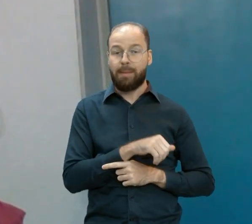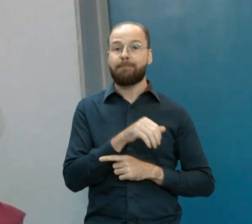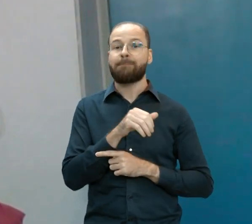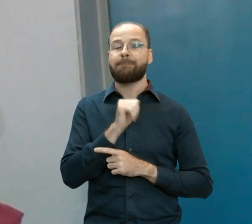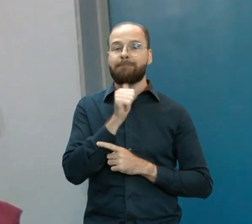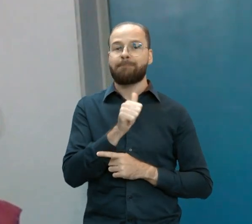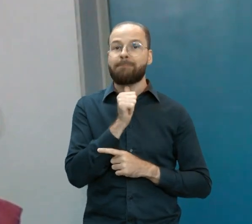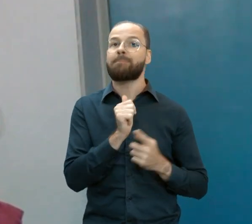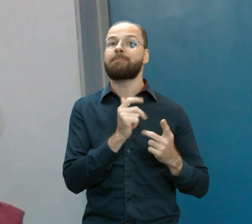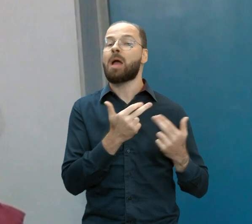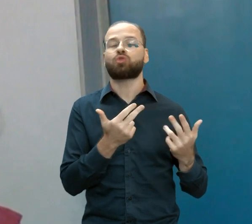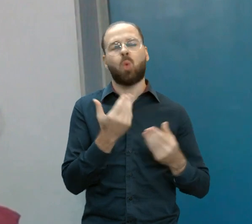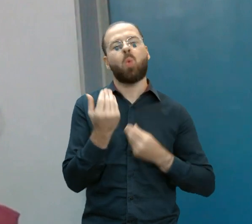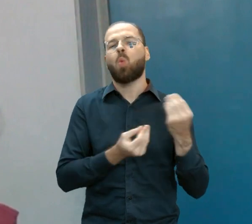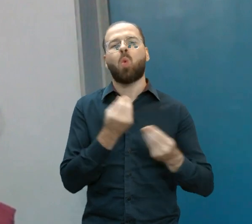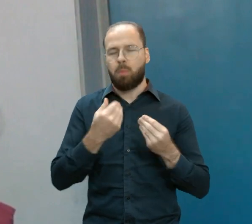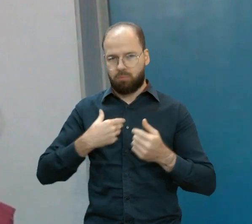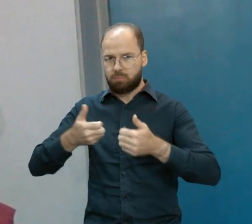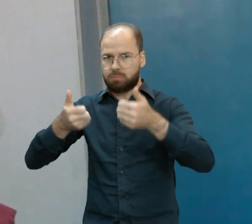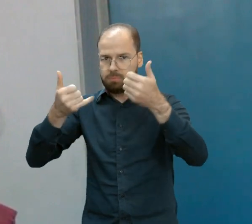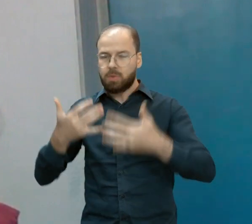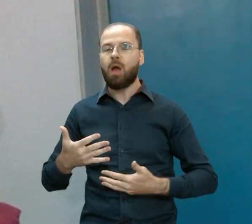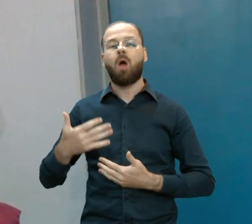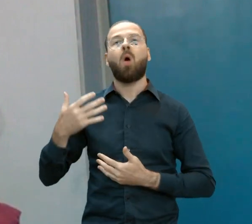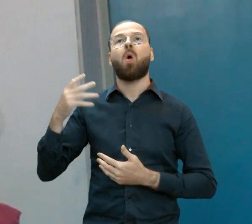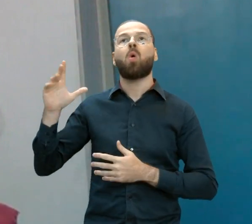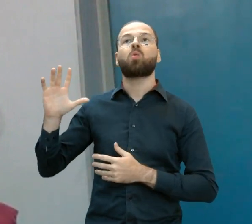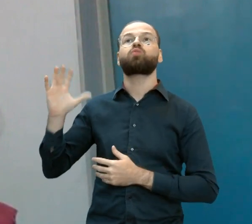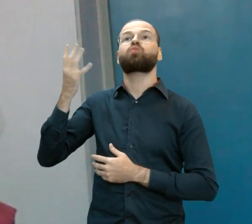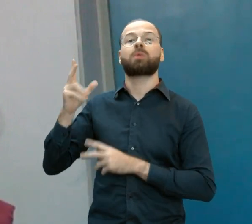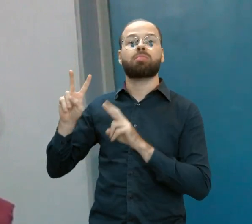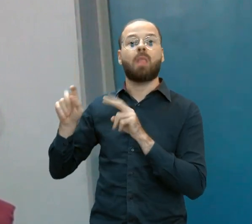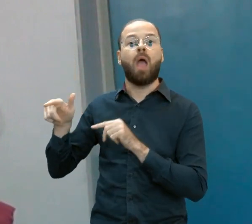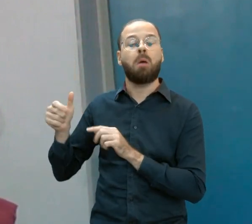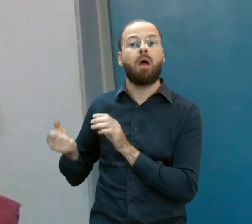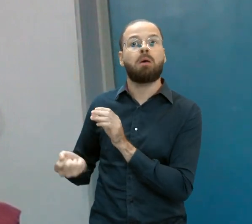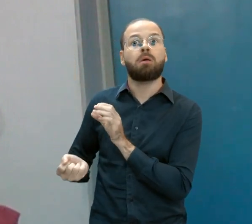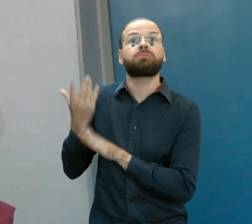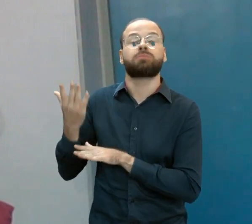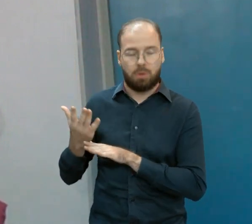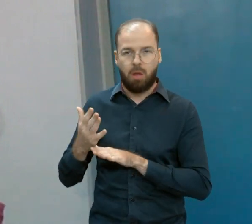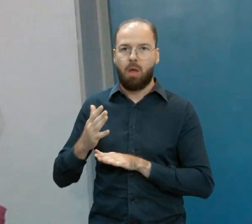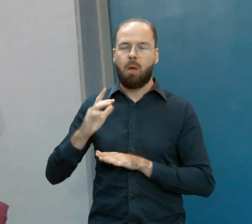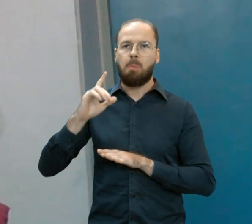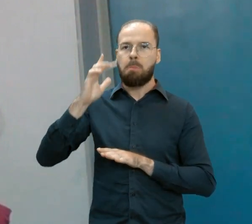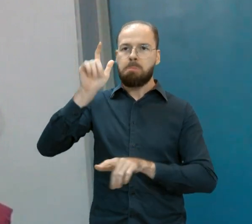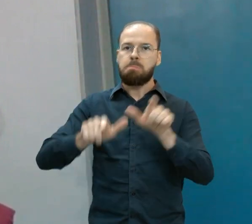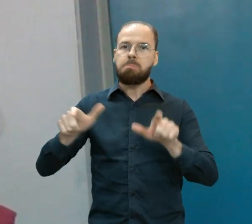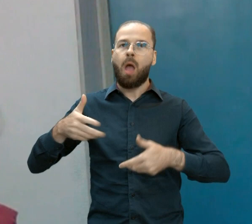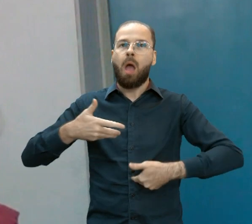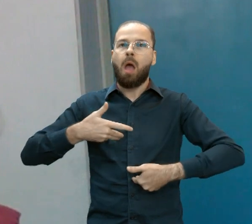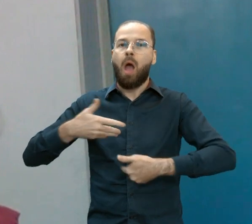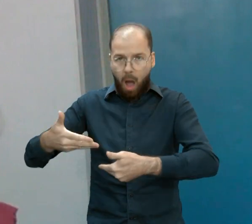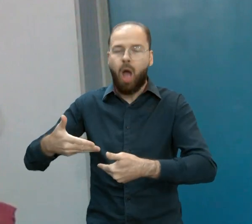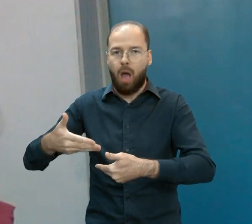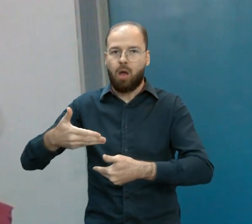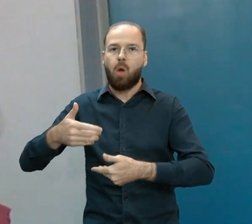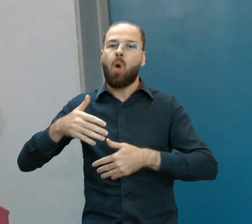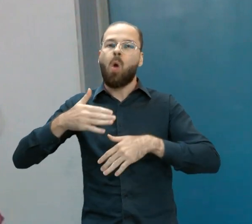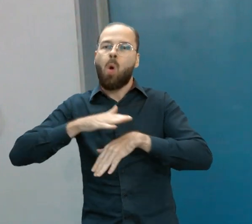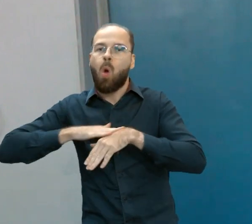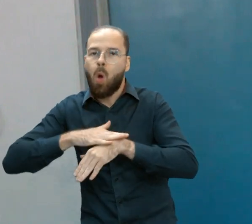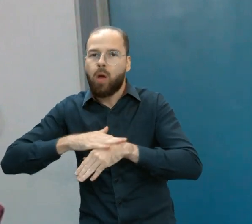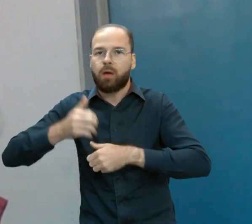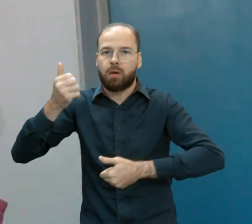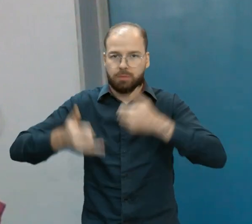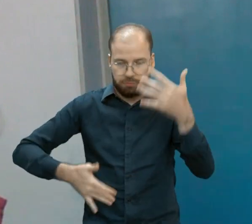surgiu esse tema e como eu fui convidada para conversar um pouco com os estudantes sobre esse tema. Depois